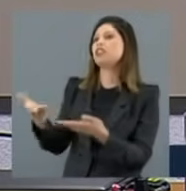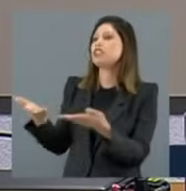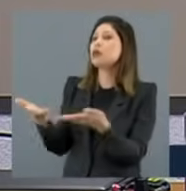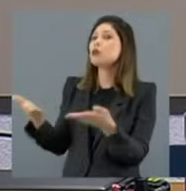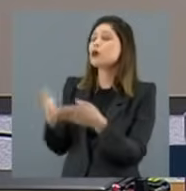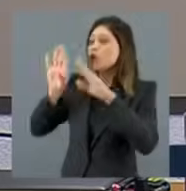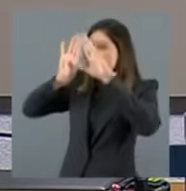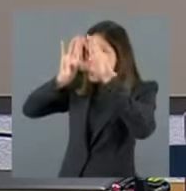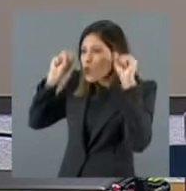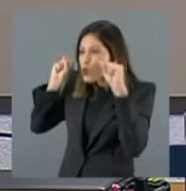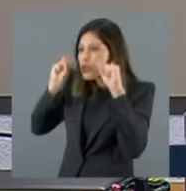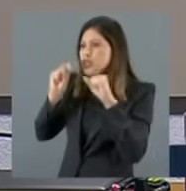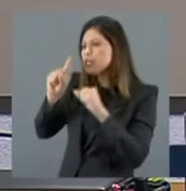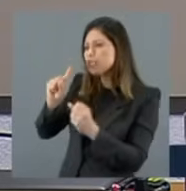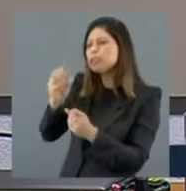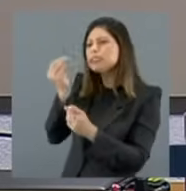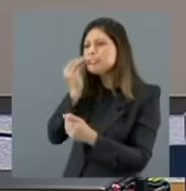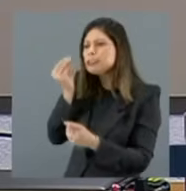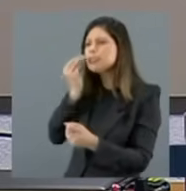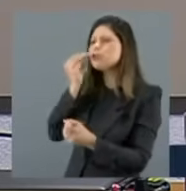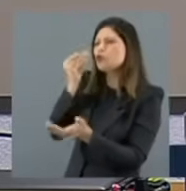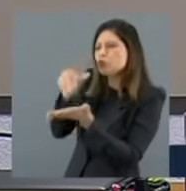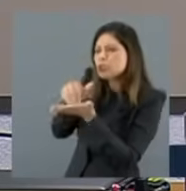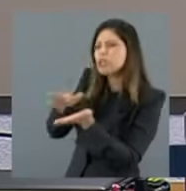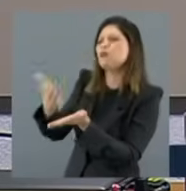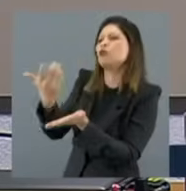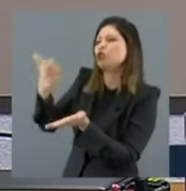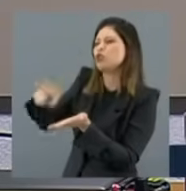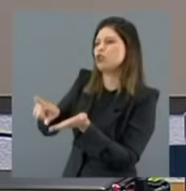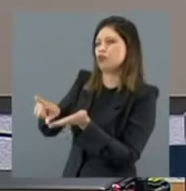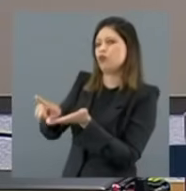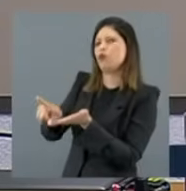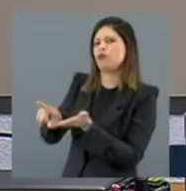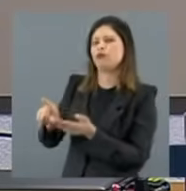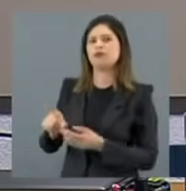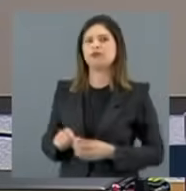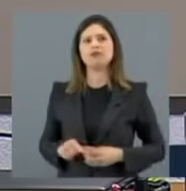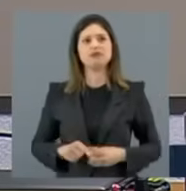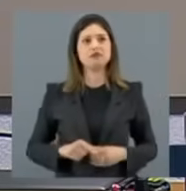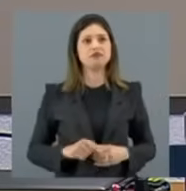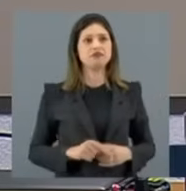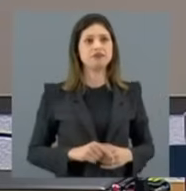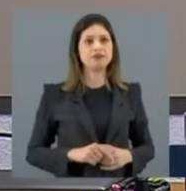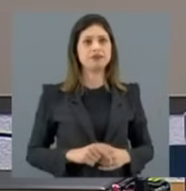está tentando demiti-lo uma segunda vez, se isso é possível.